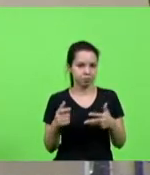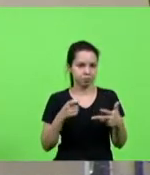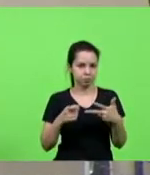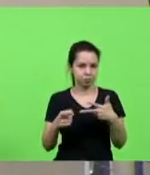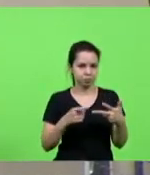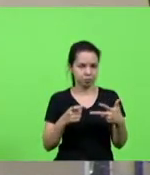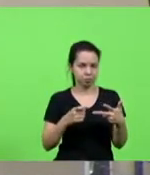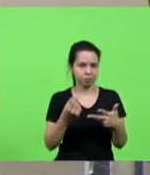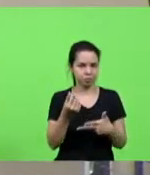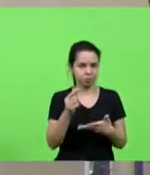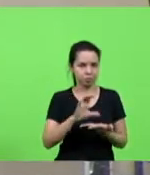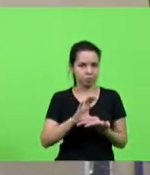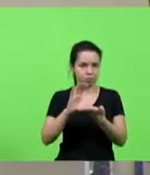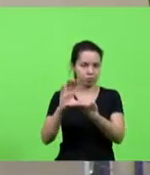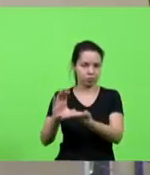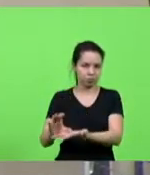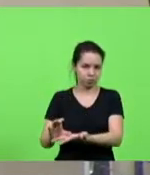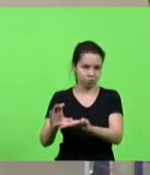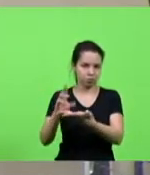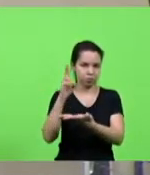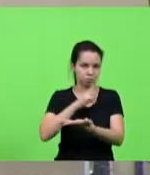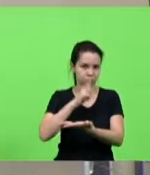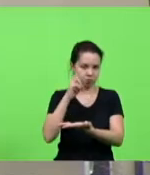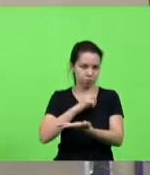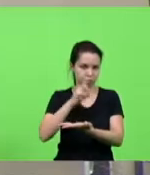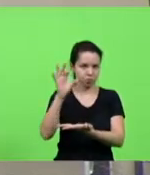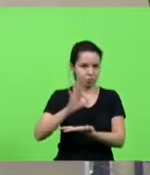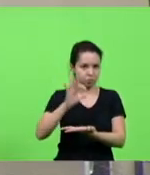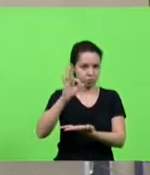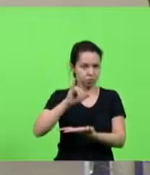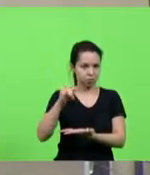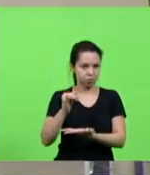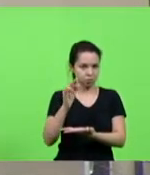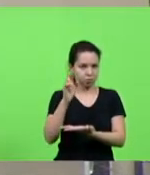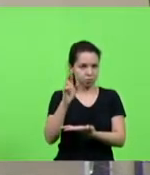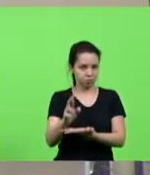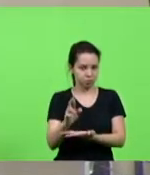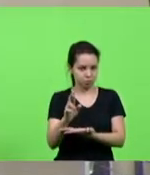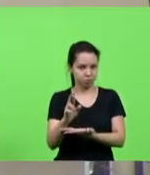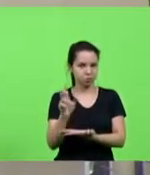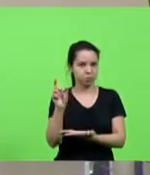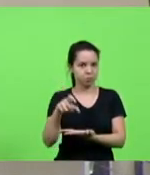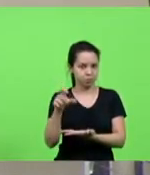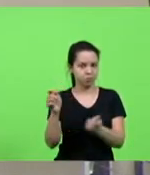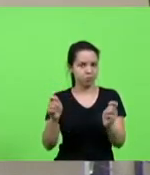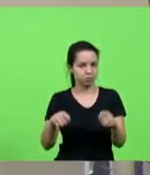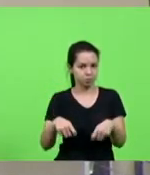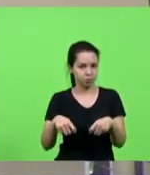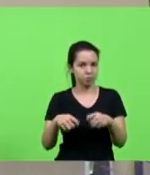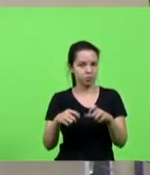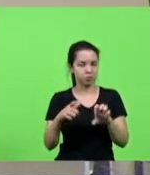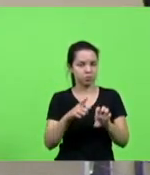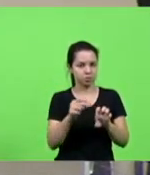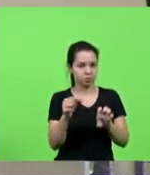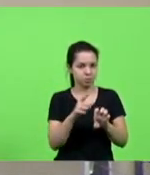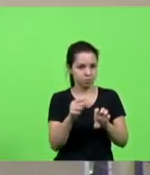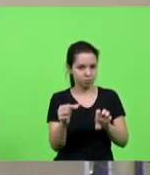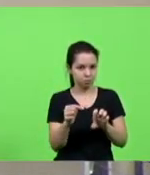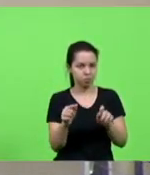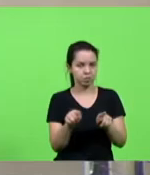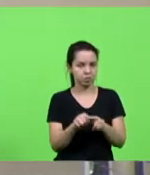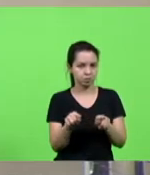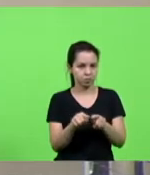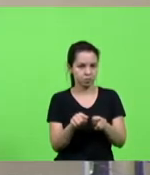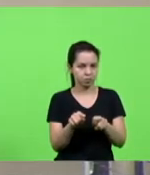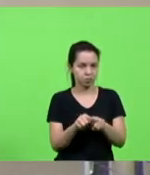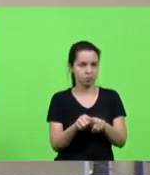na forma de subsídio integral da taxa de juros remuneratórios de operação de crédito a microempreendedores individuais, MEI, e